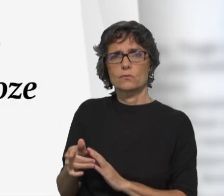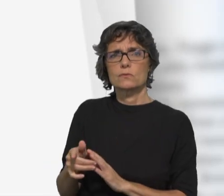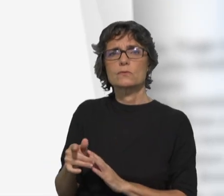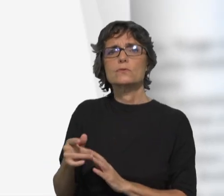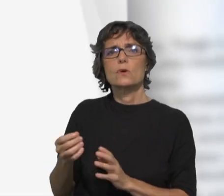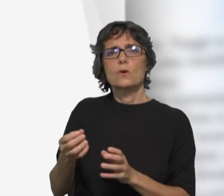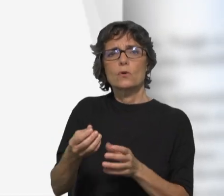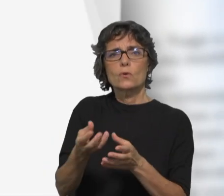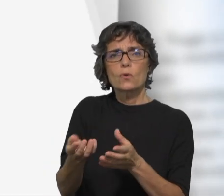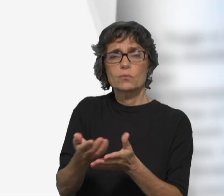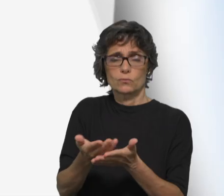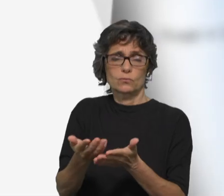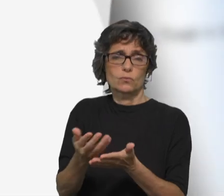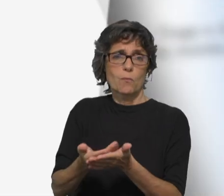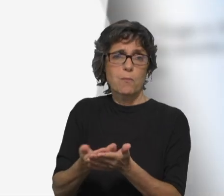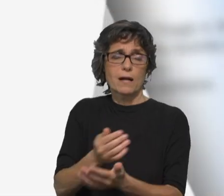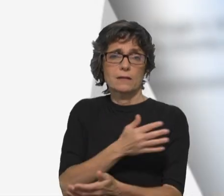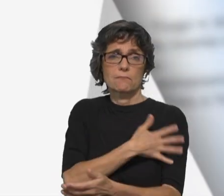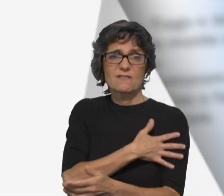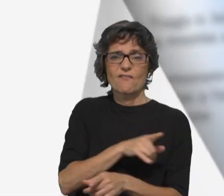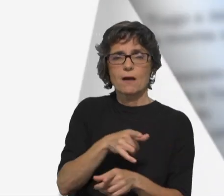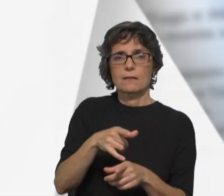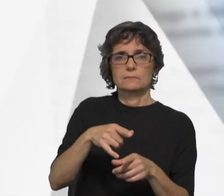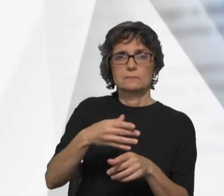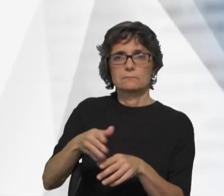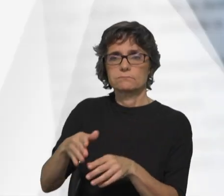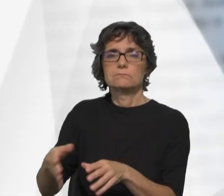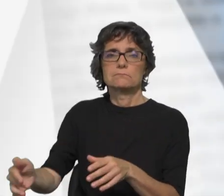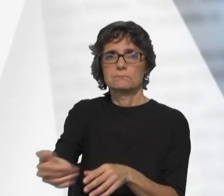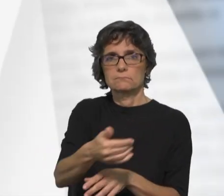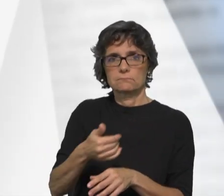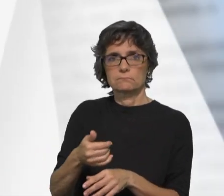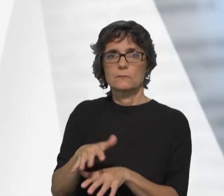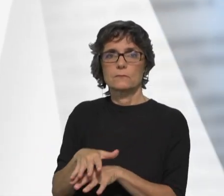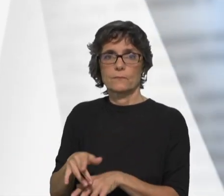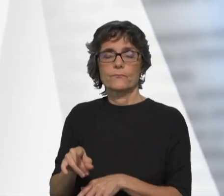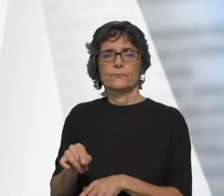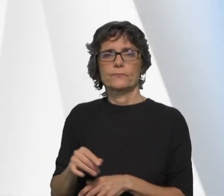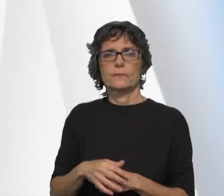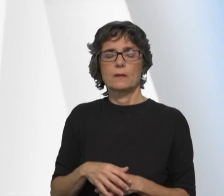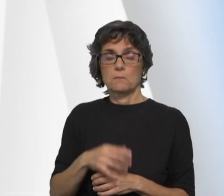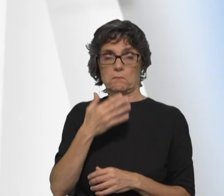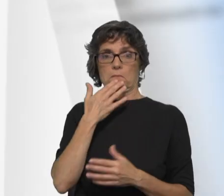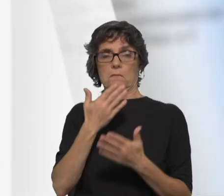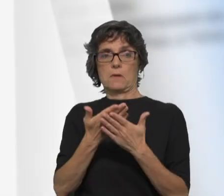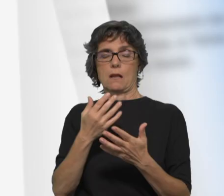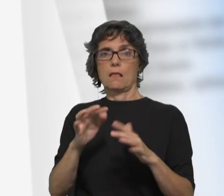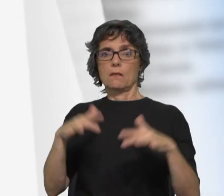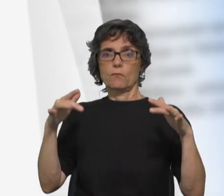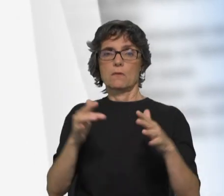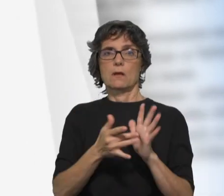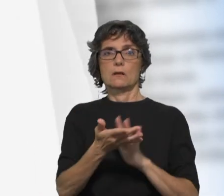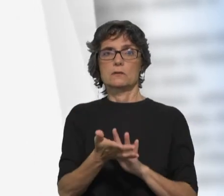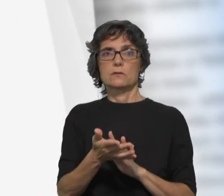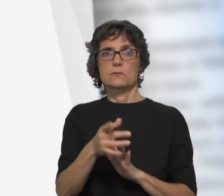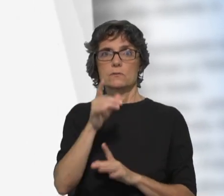5 pães de cevada que sobraram aos que tinham comido. Quando viram o milagre que Jesus fizera,